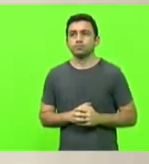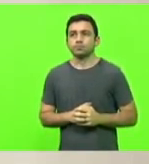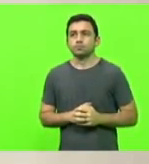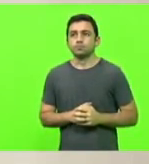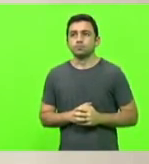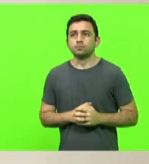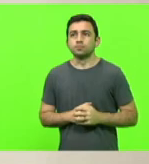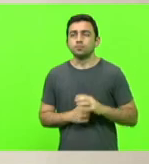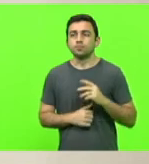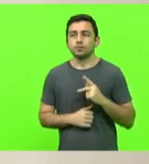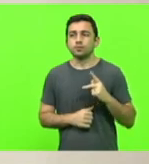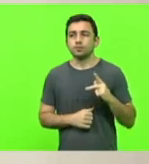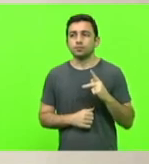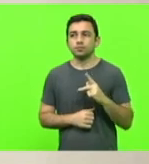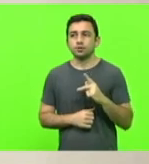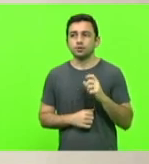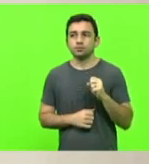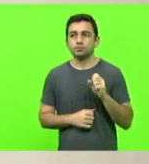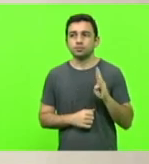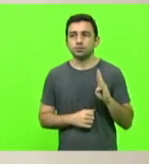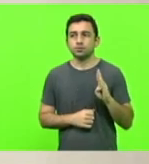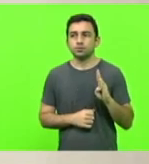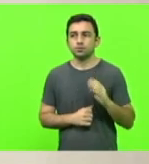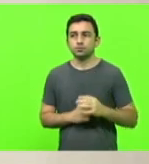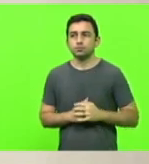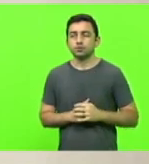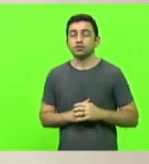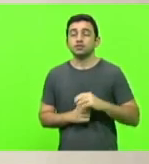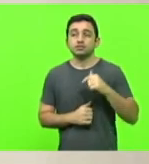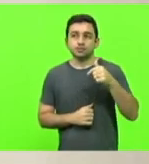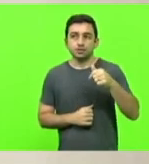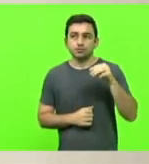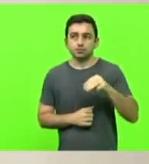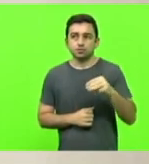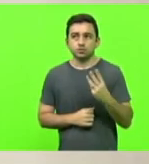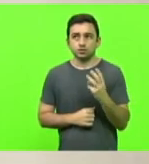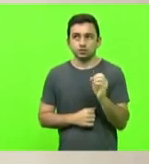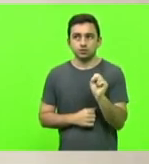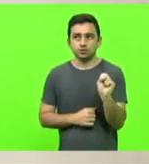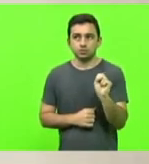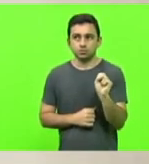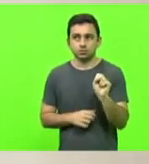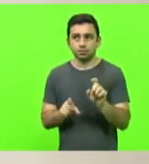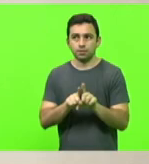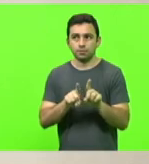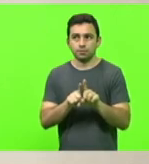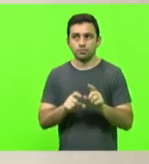Bloco PP, PSB, por 7 minutos e 30 segundos também.